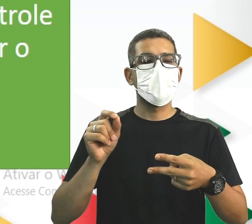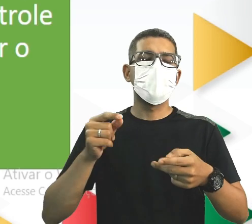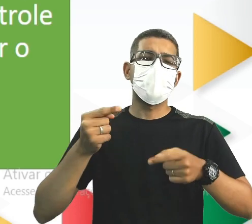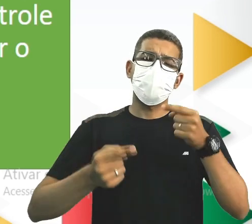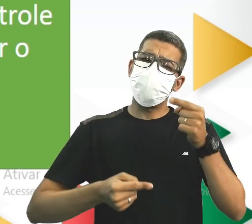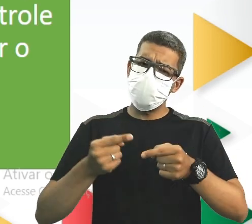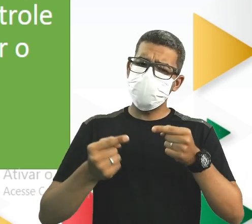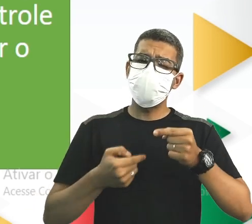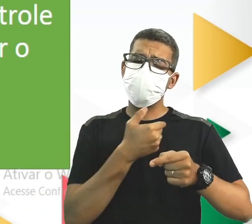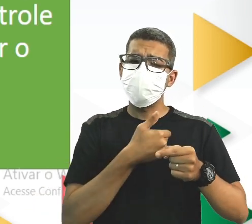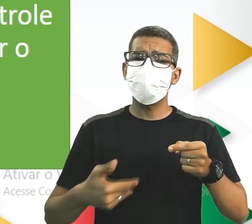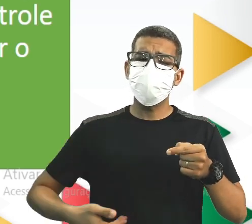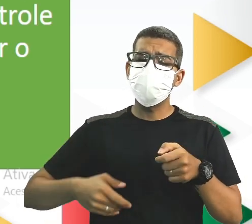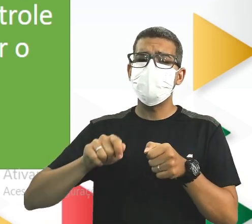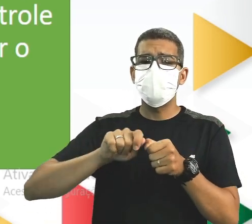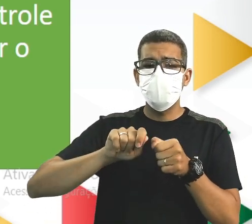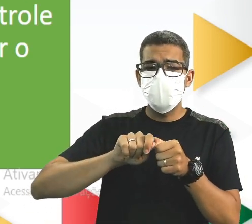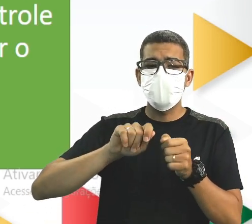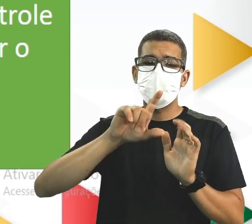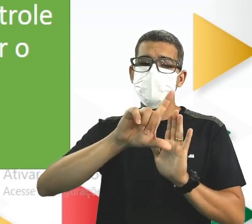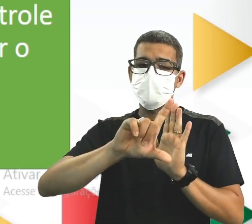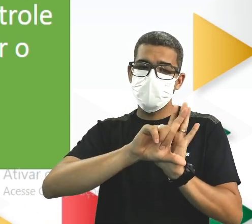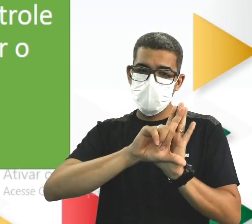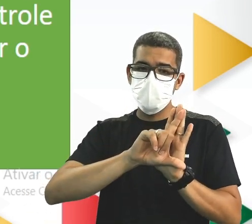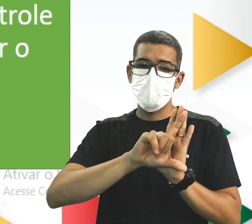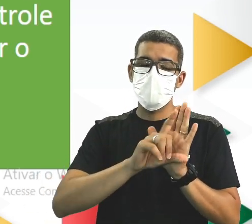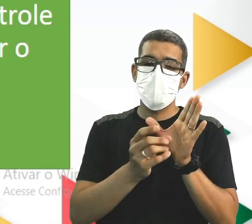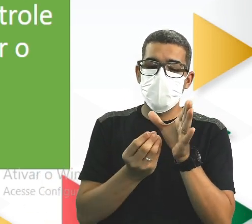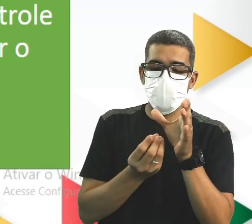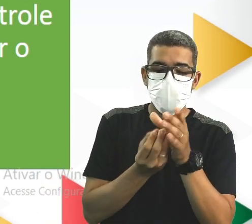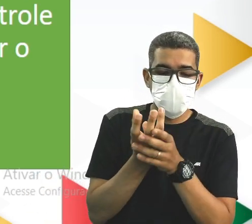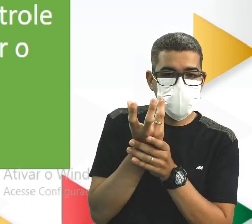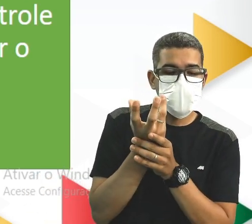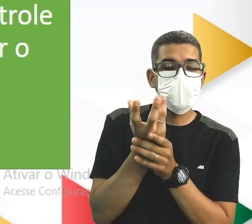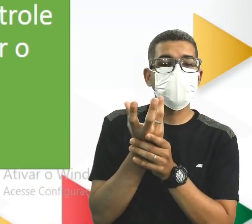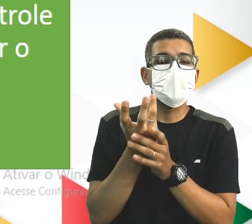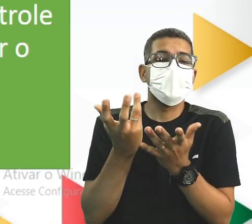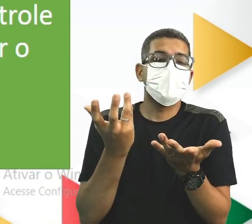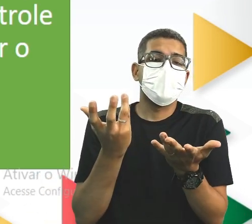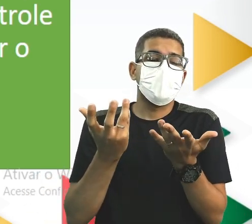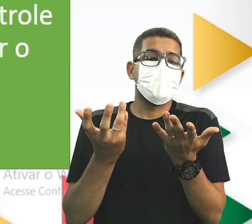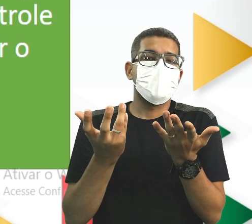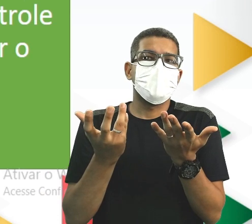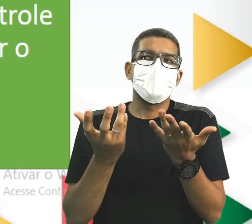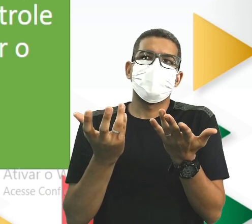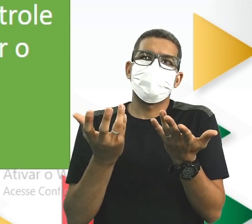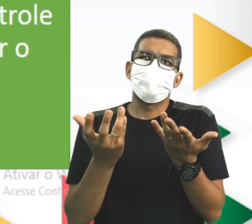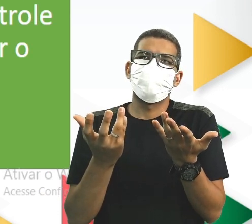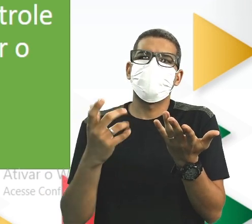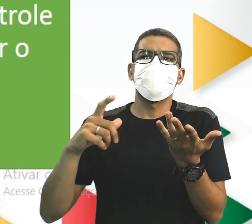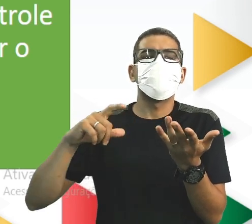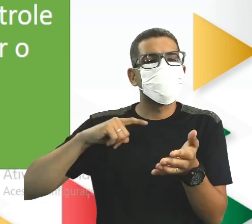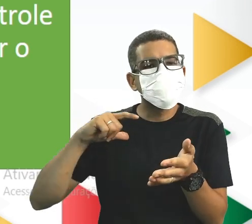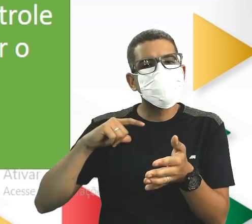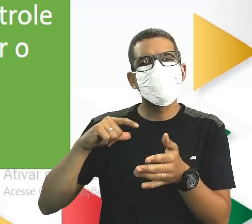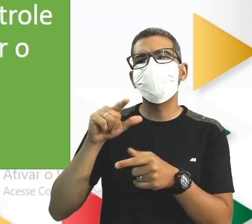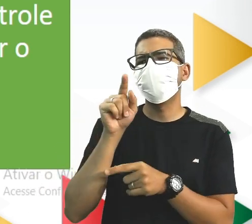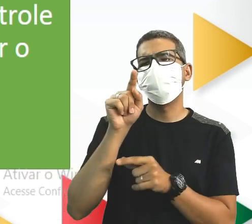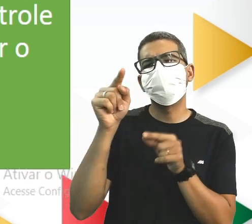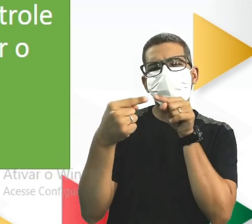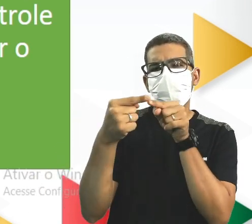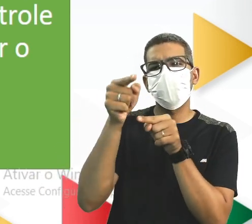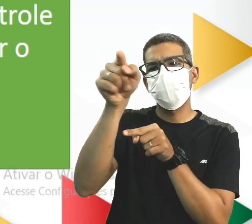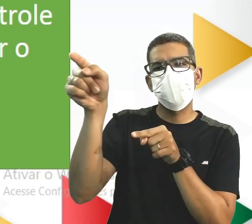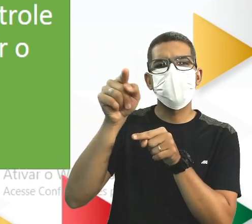políticas públicas, fazer leis, criar essas leis a uma determinada política para